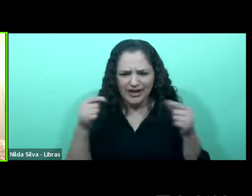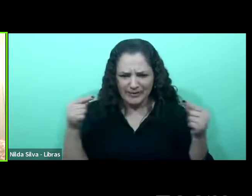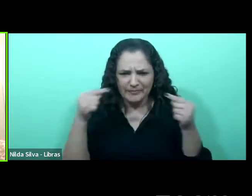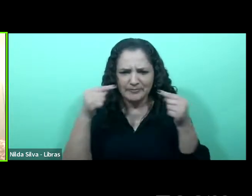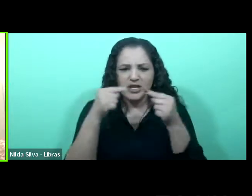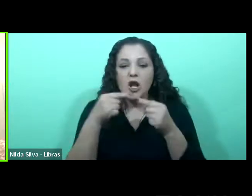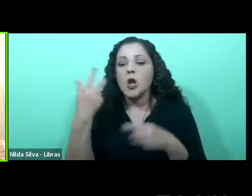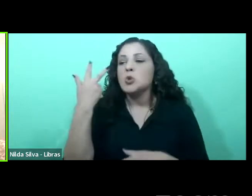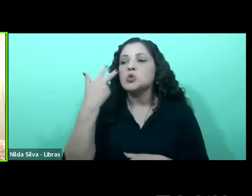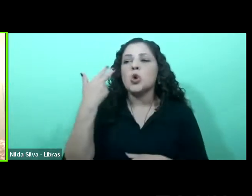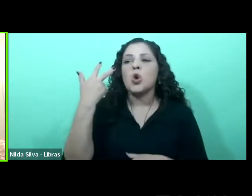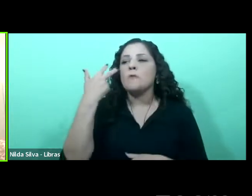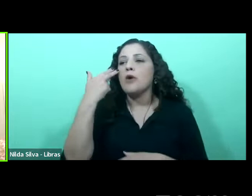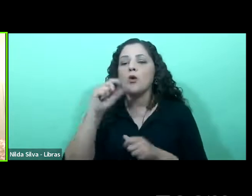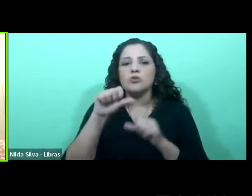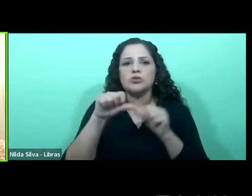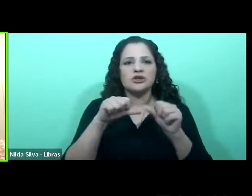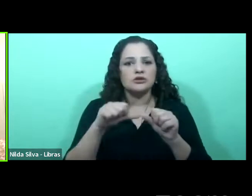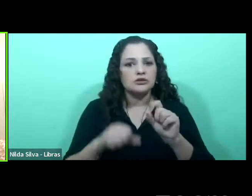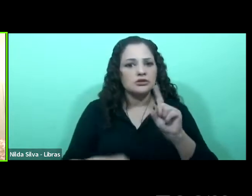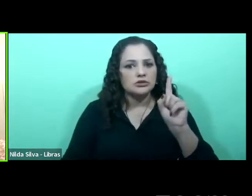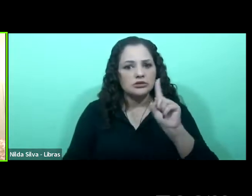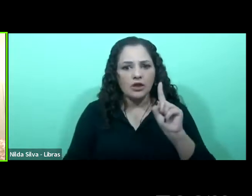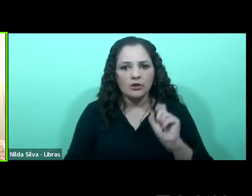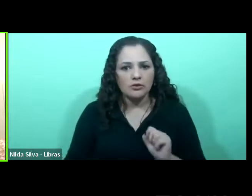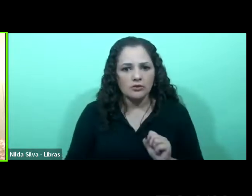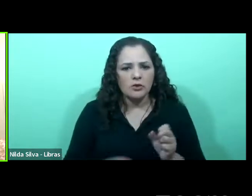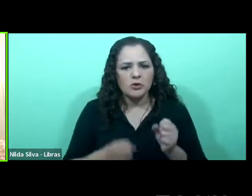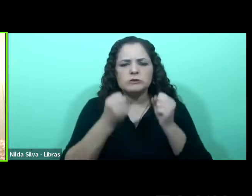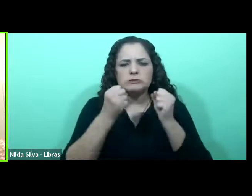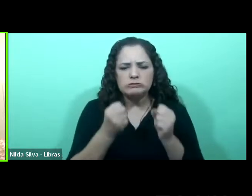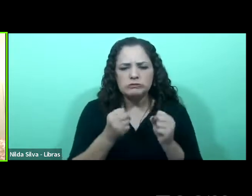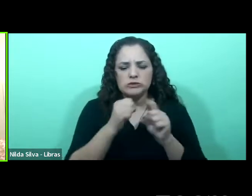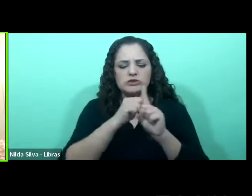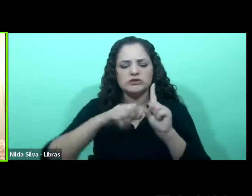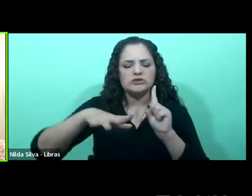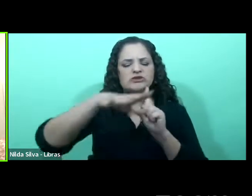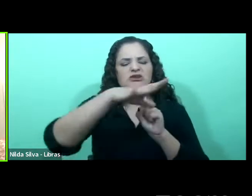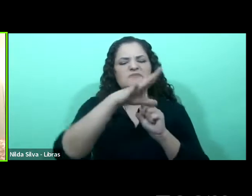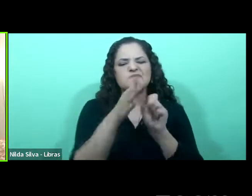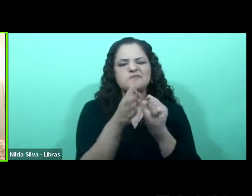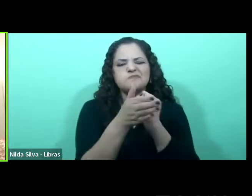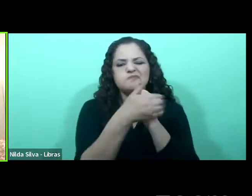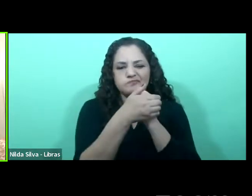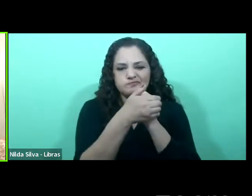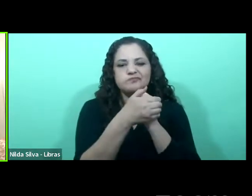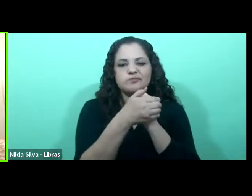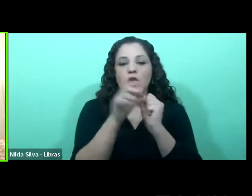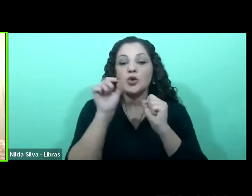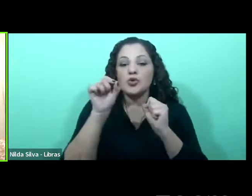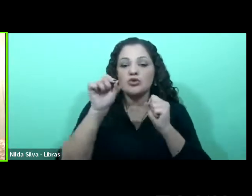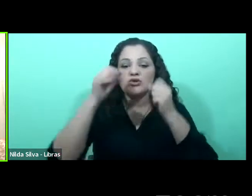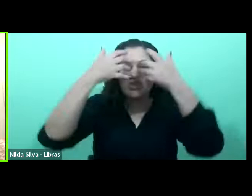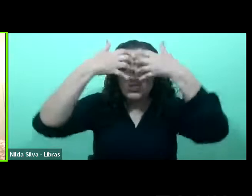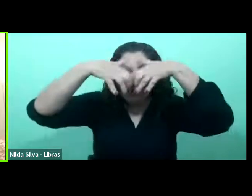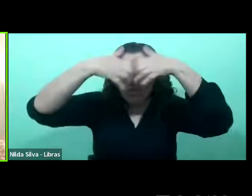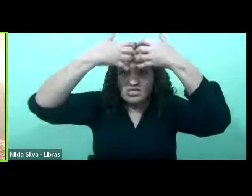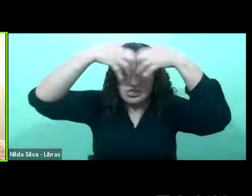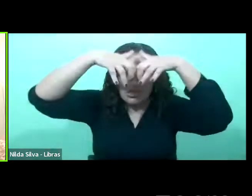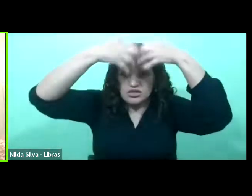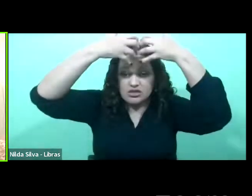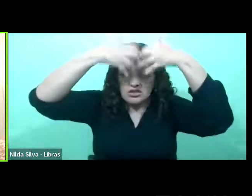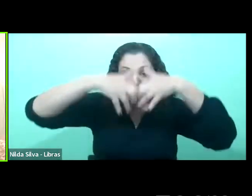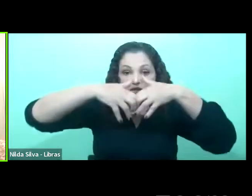Todo o peso social se esconde na alteração de supostos mecanismos que são neurobiológicos, como se não